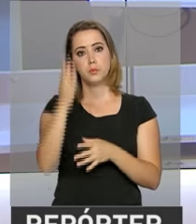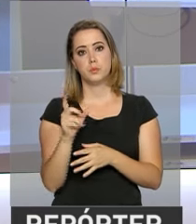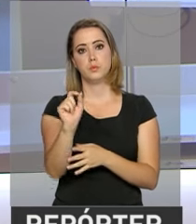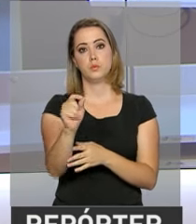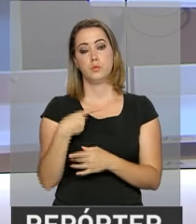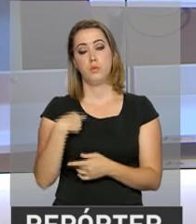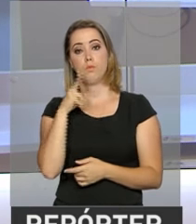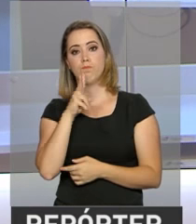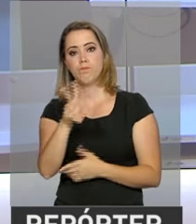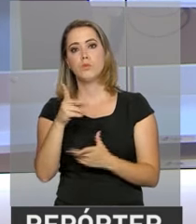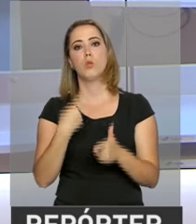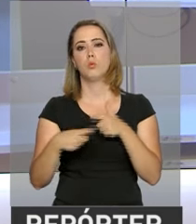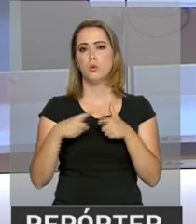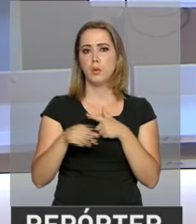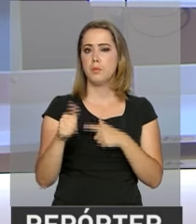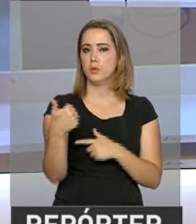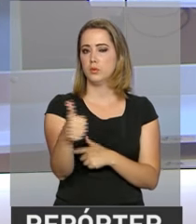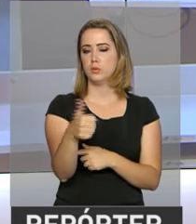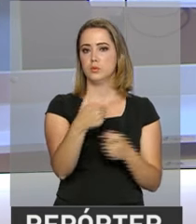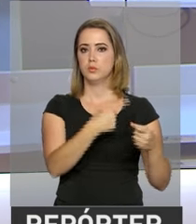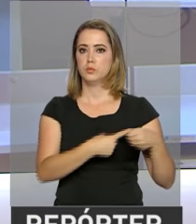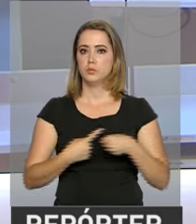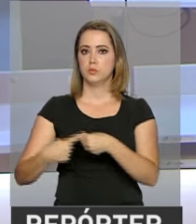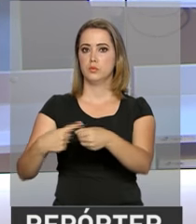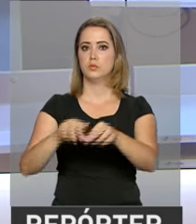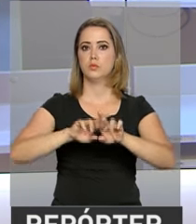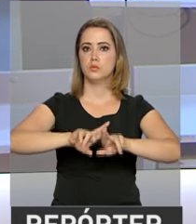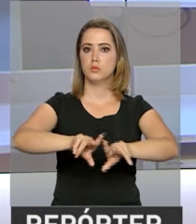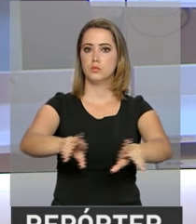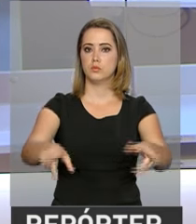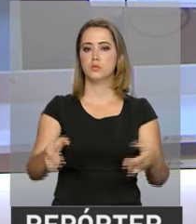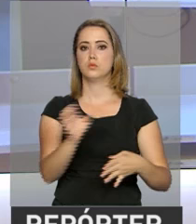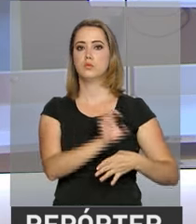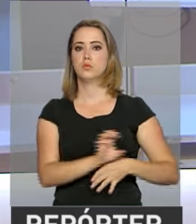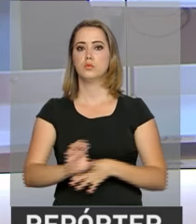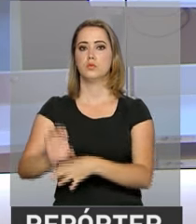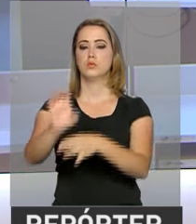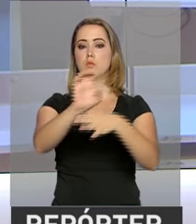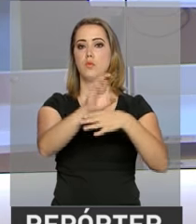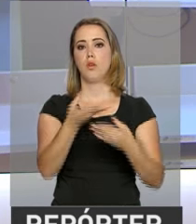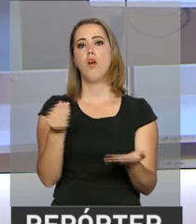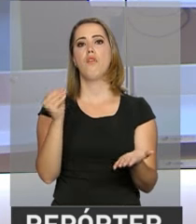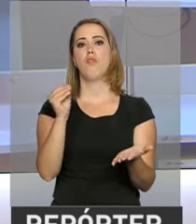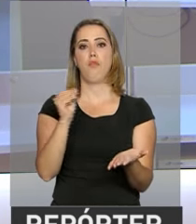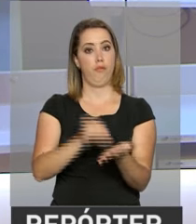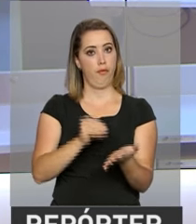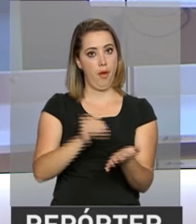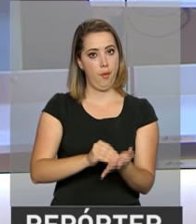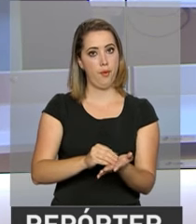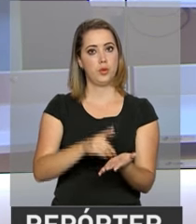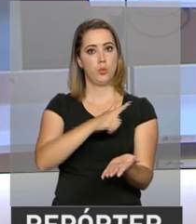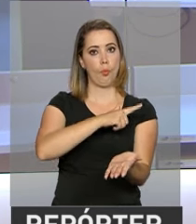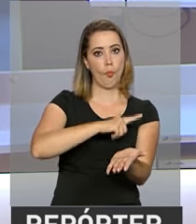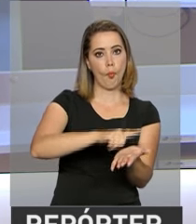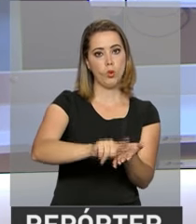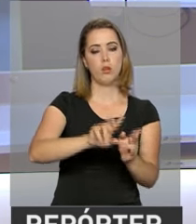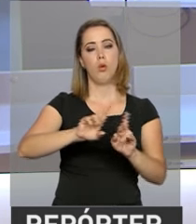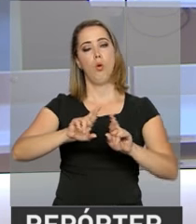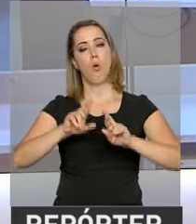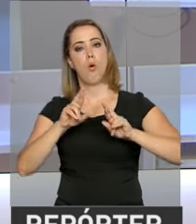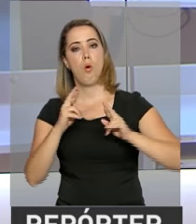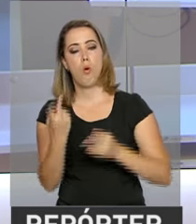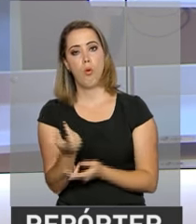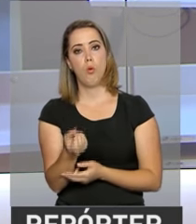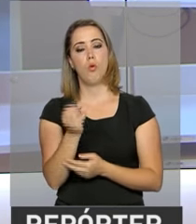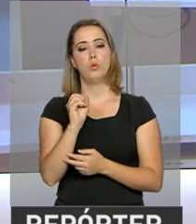em 11 municípios de vários estados brasileiros, por causa da falta ou do excesso de chuvas. O reconhecimento federal da